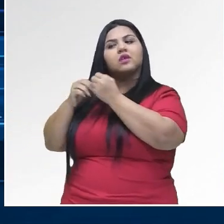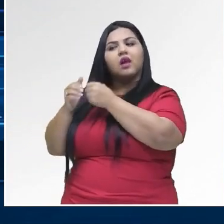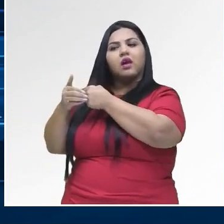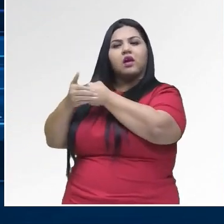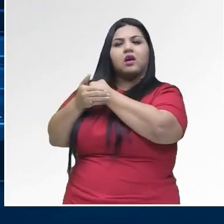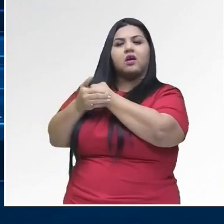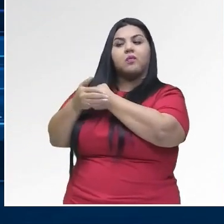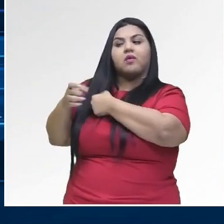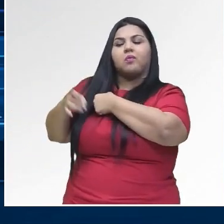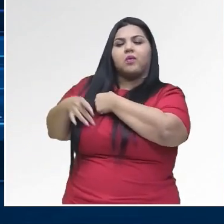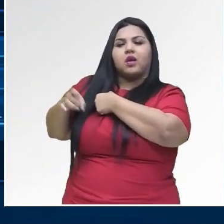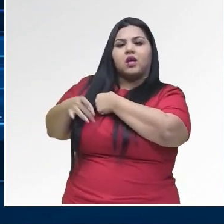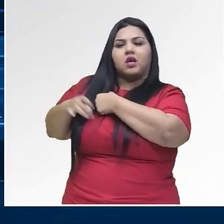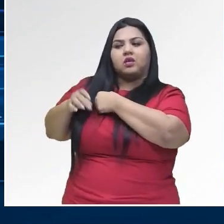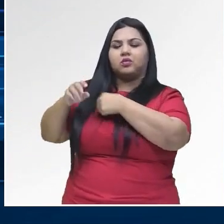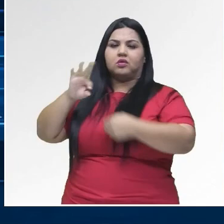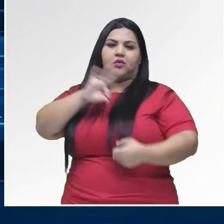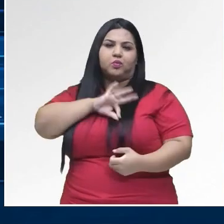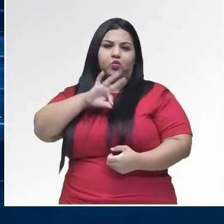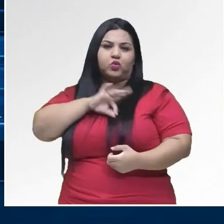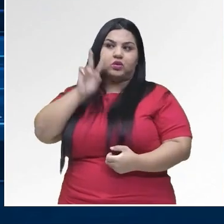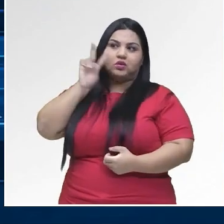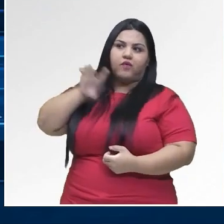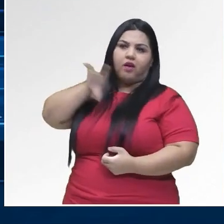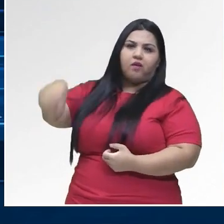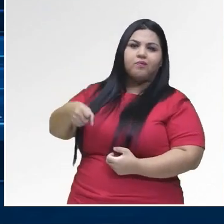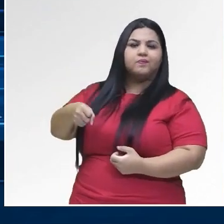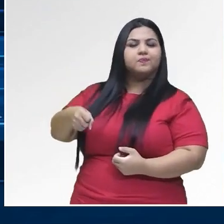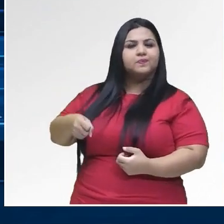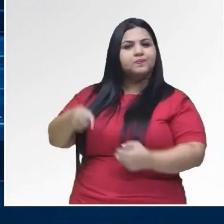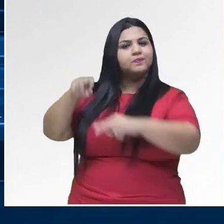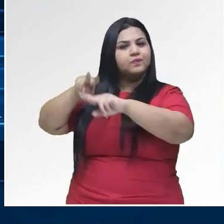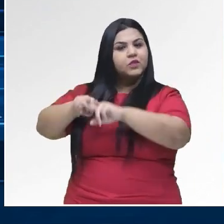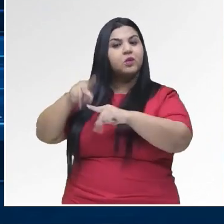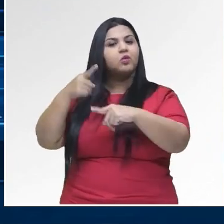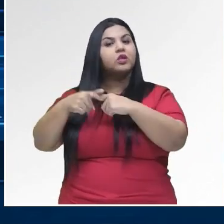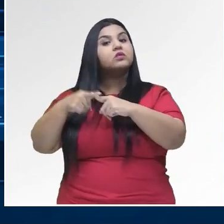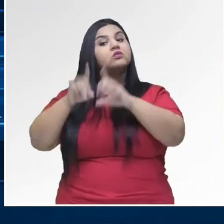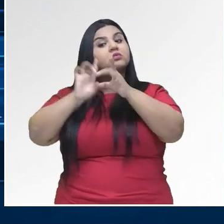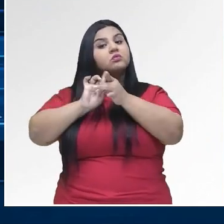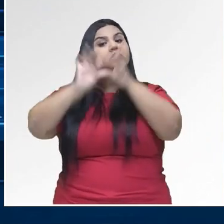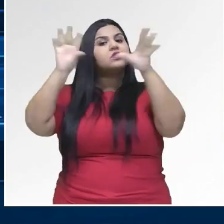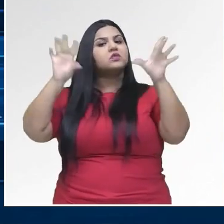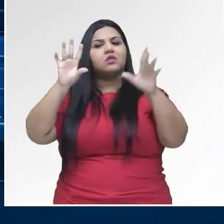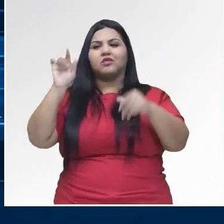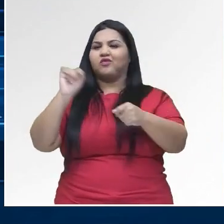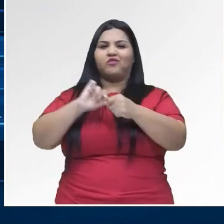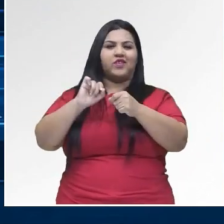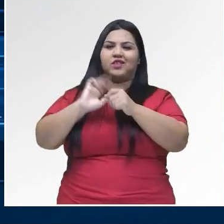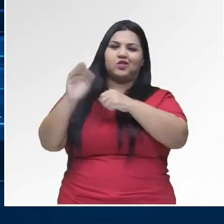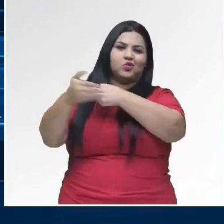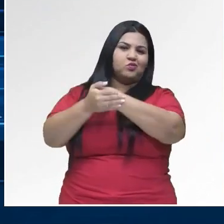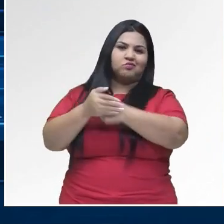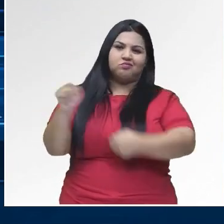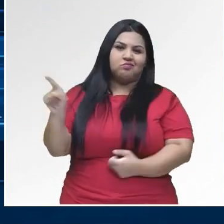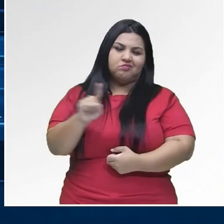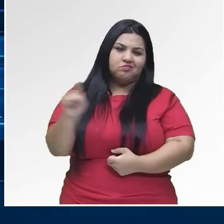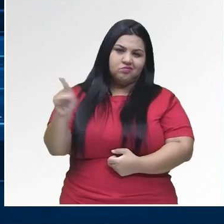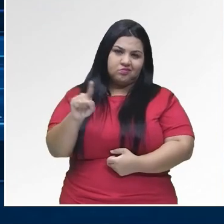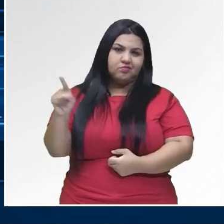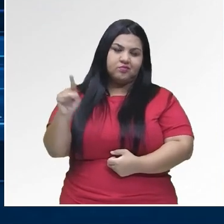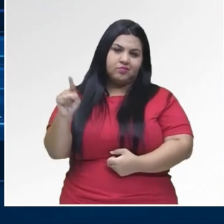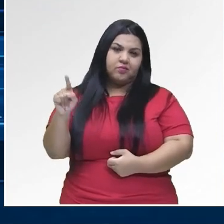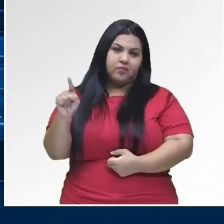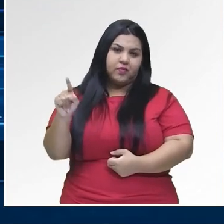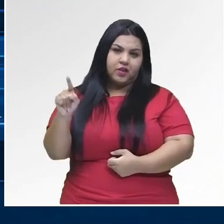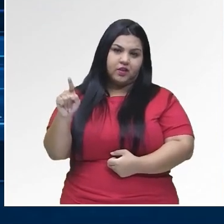do medo de quem? Da polícia. Né? Porque se fosse livre, eles não fariam escondido. Né? Eles não